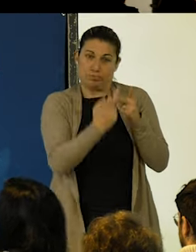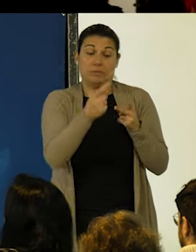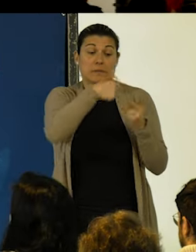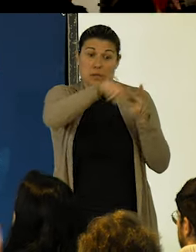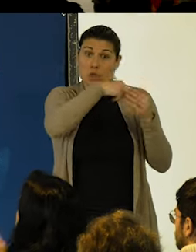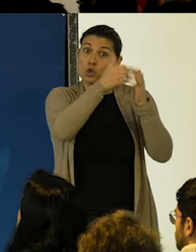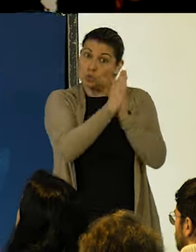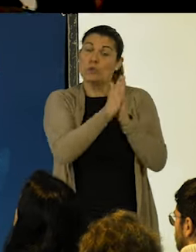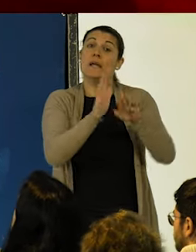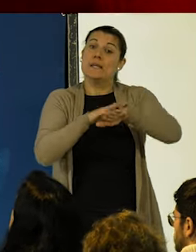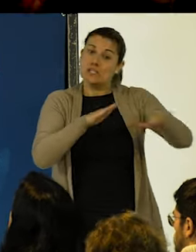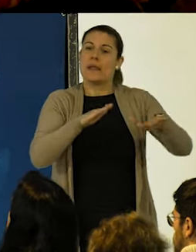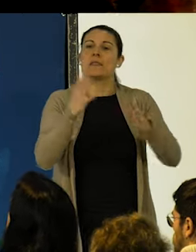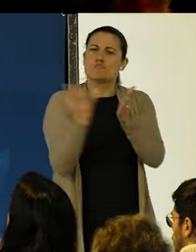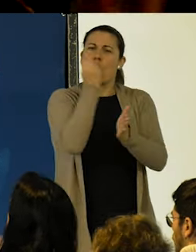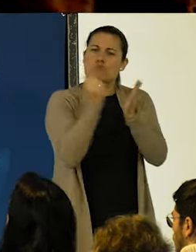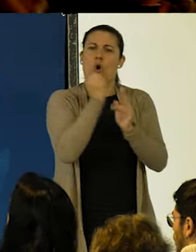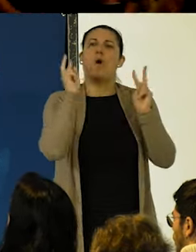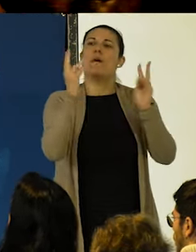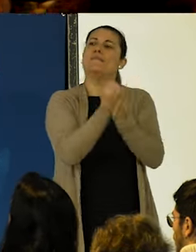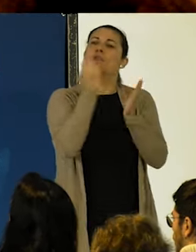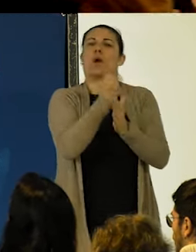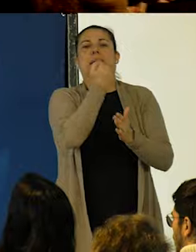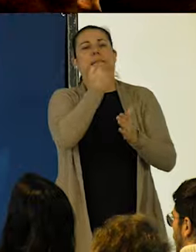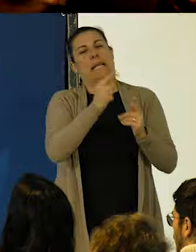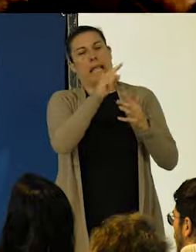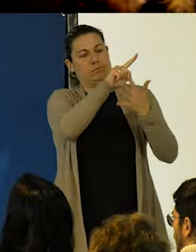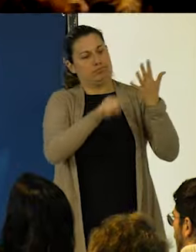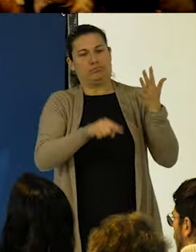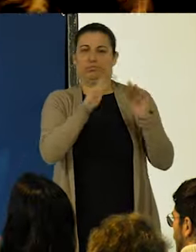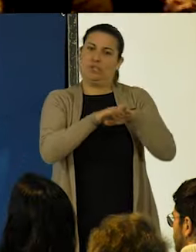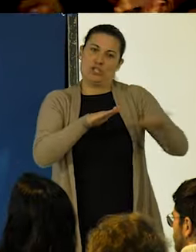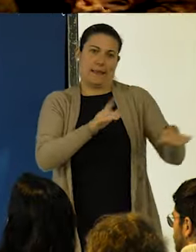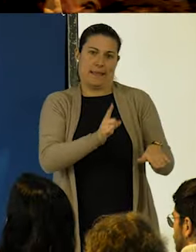esquerda. Estas são as vitórias do Bloco de Esquerda.